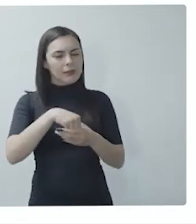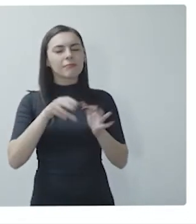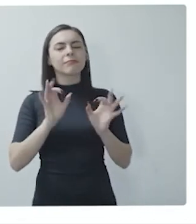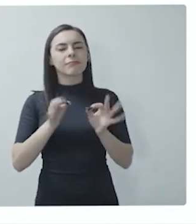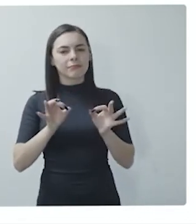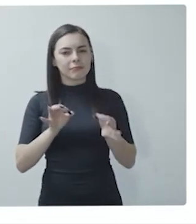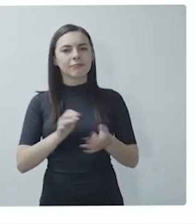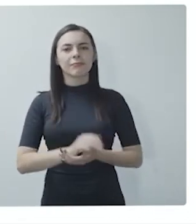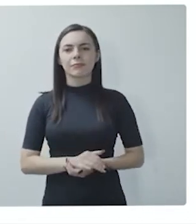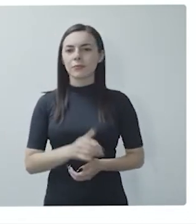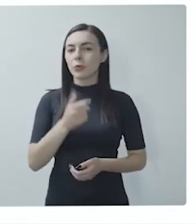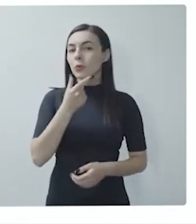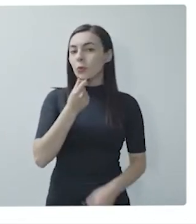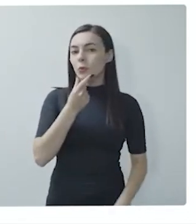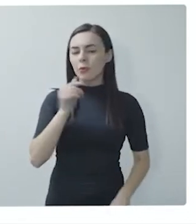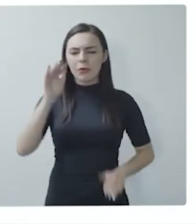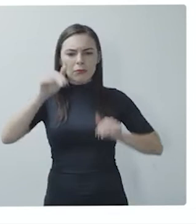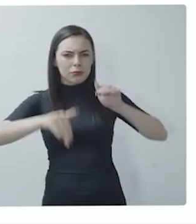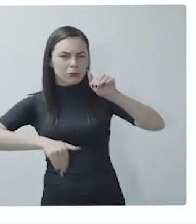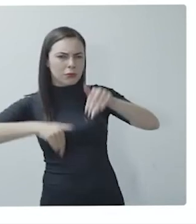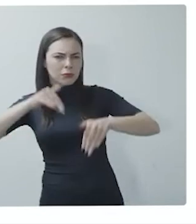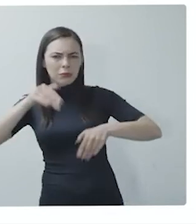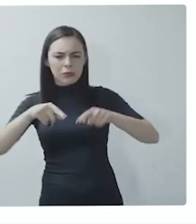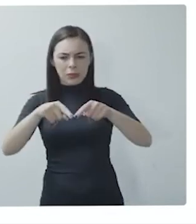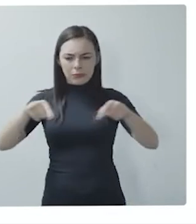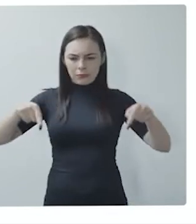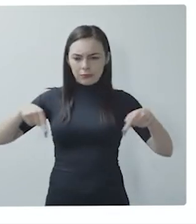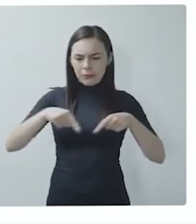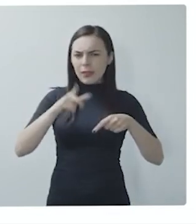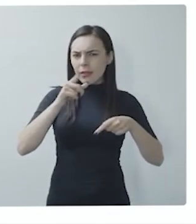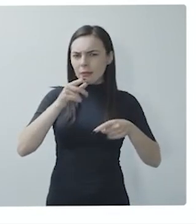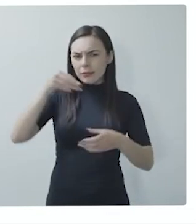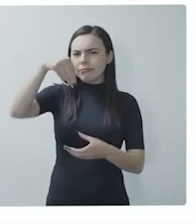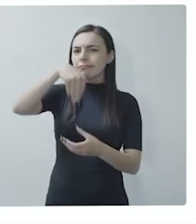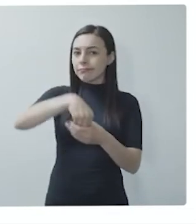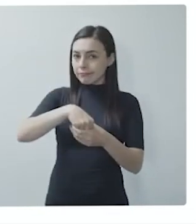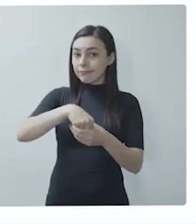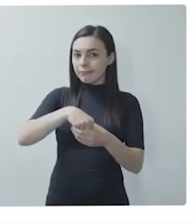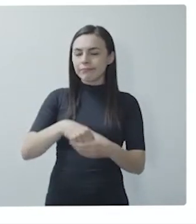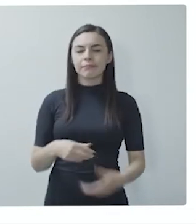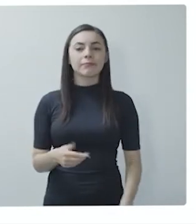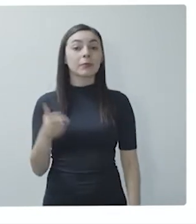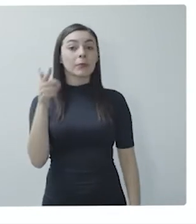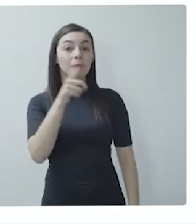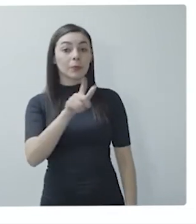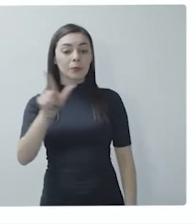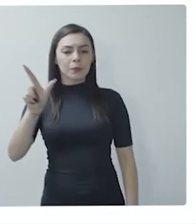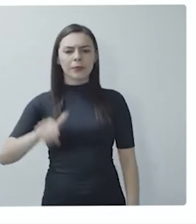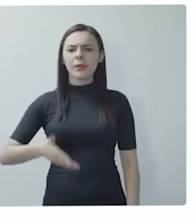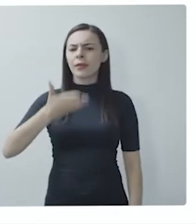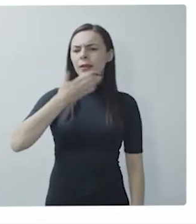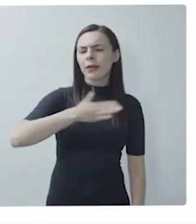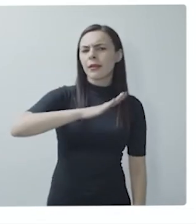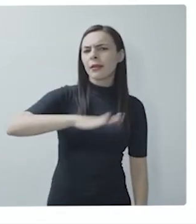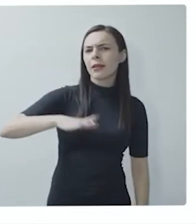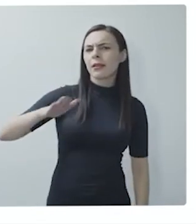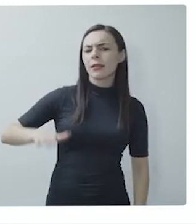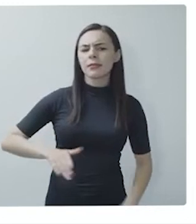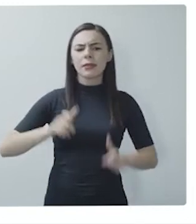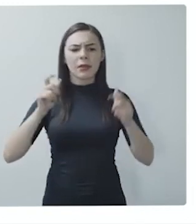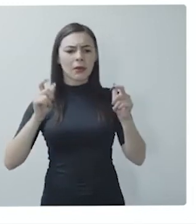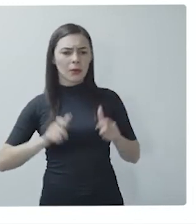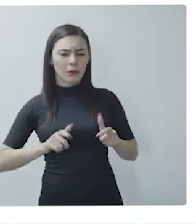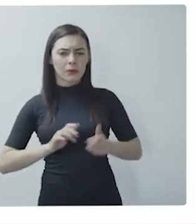isso mesmo. O nadador está dentro da piscina. Agora a próxima. As crianças, elas